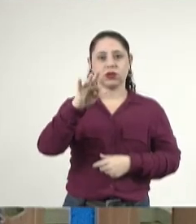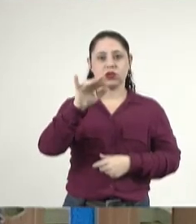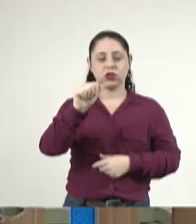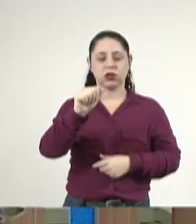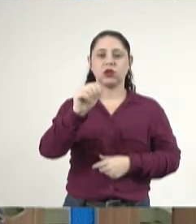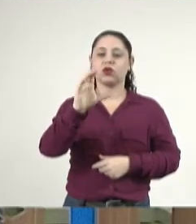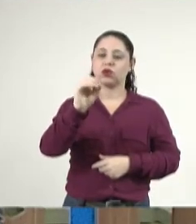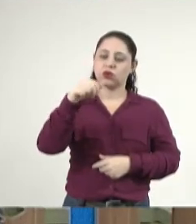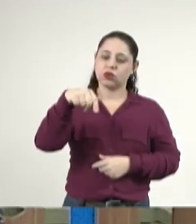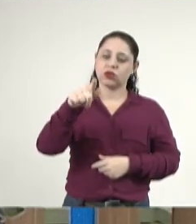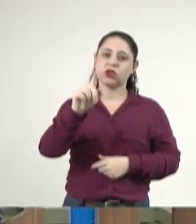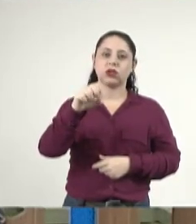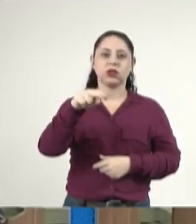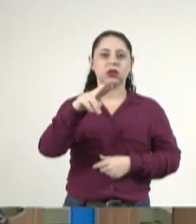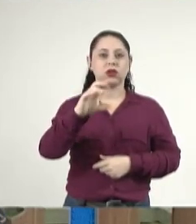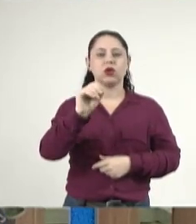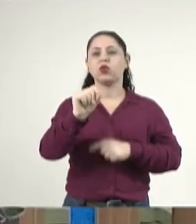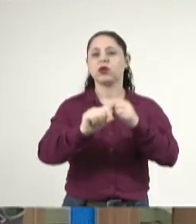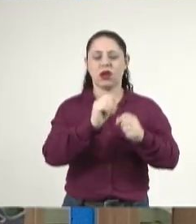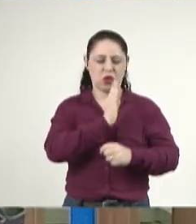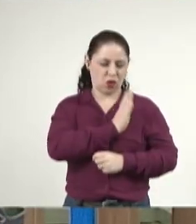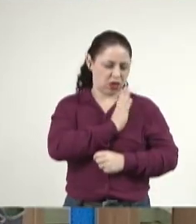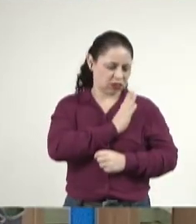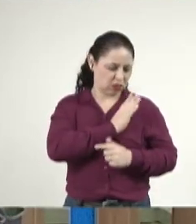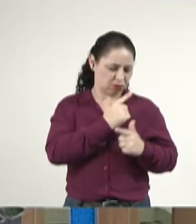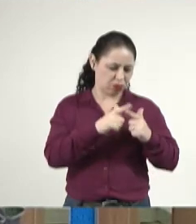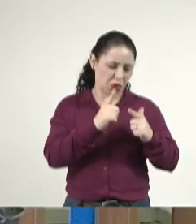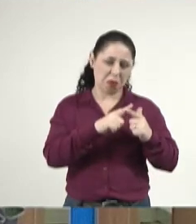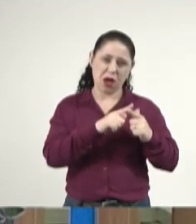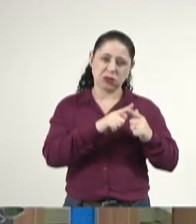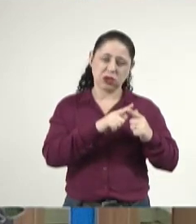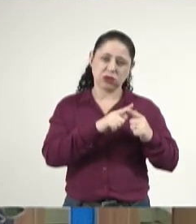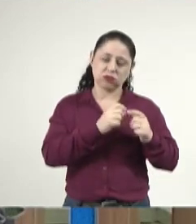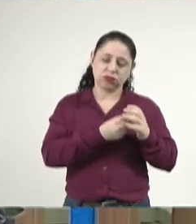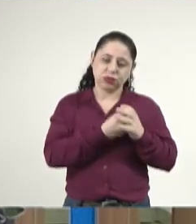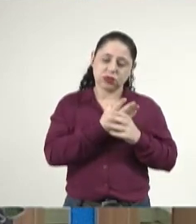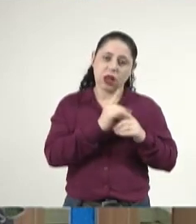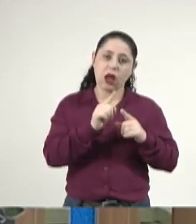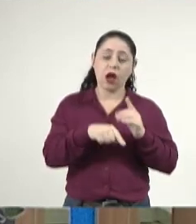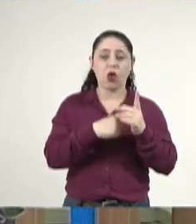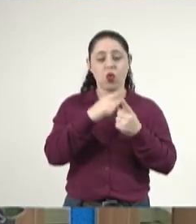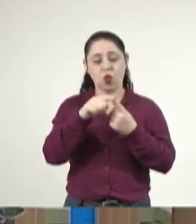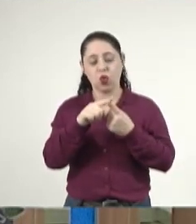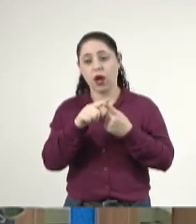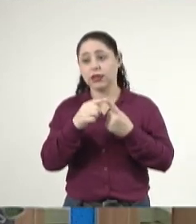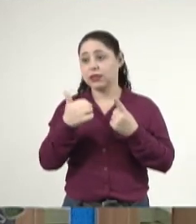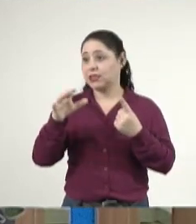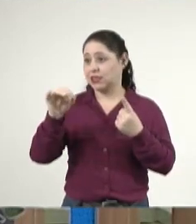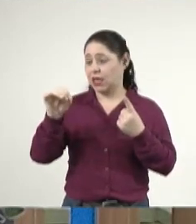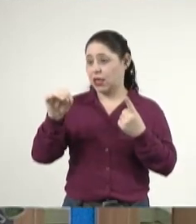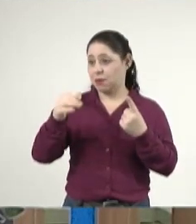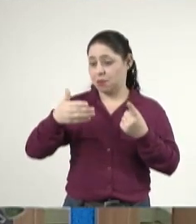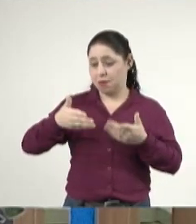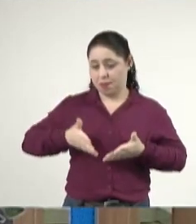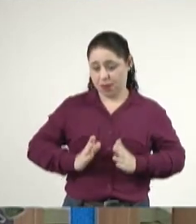verdade a mais comum, não a principal, de má formação e que afeta aproximadamente 1 a cada 100 bebês